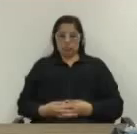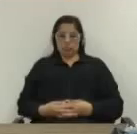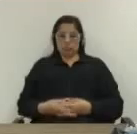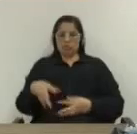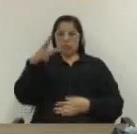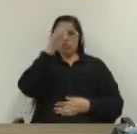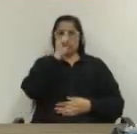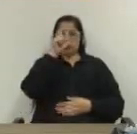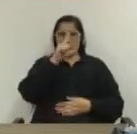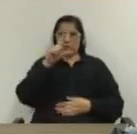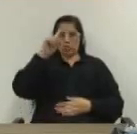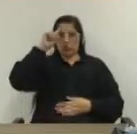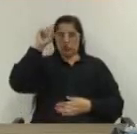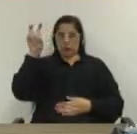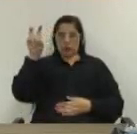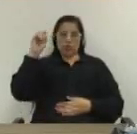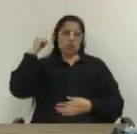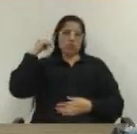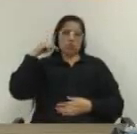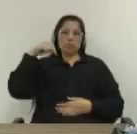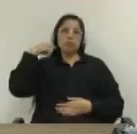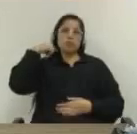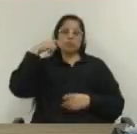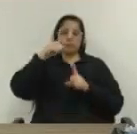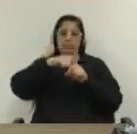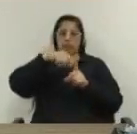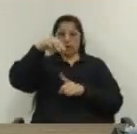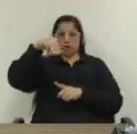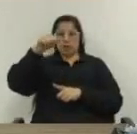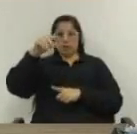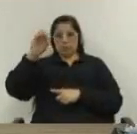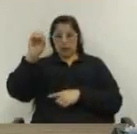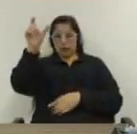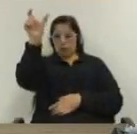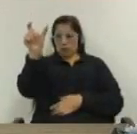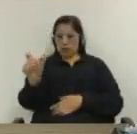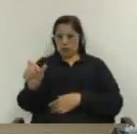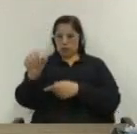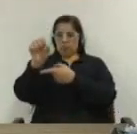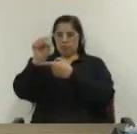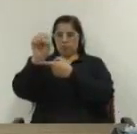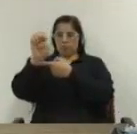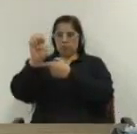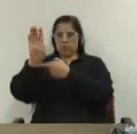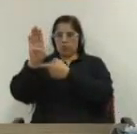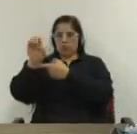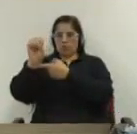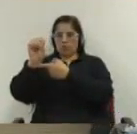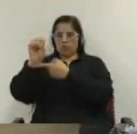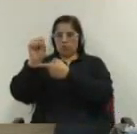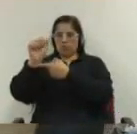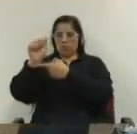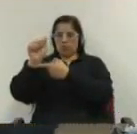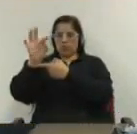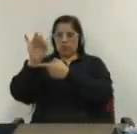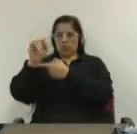Limeira, 5 de maio de 2015. Eu, Sebastião Augusto Alexandre, portador do Registro Geral de número